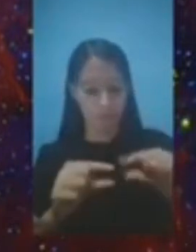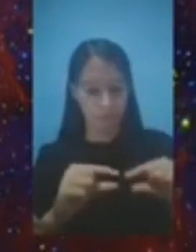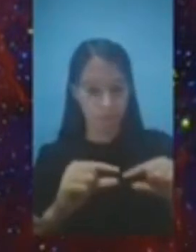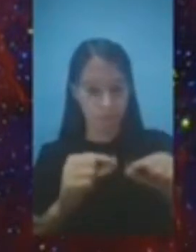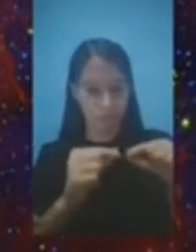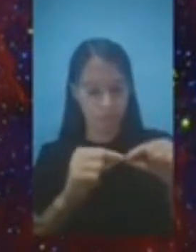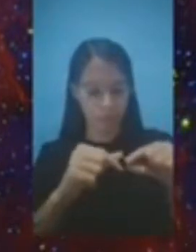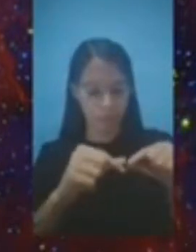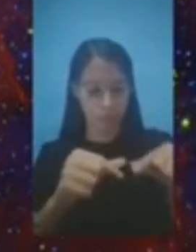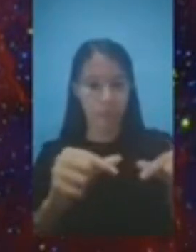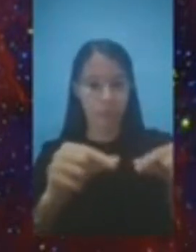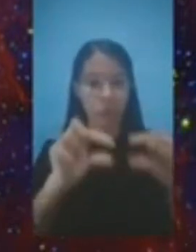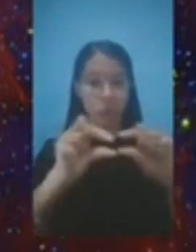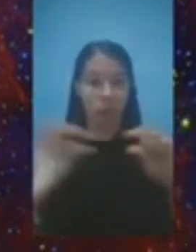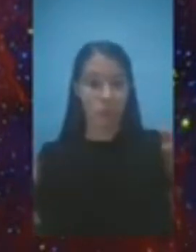Isso.